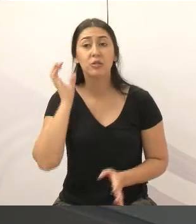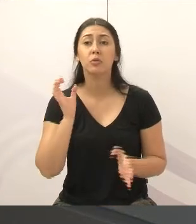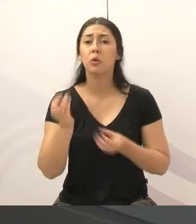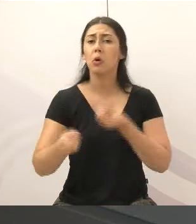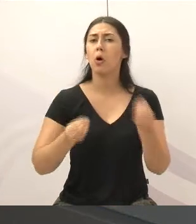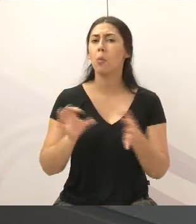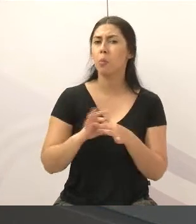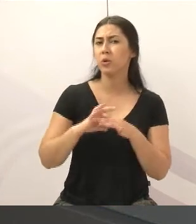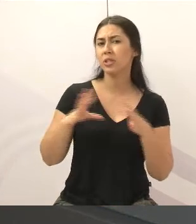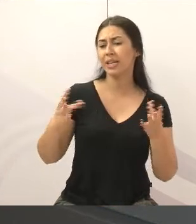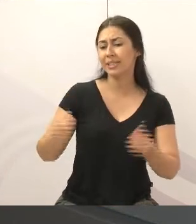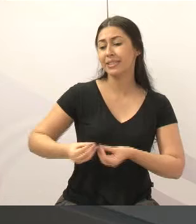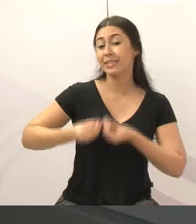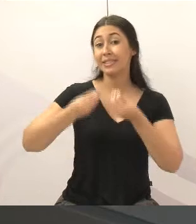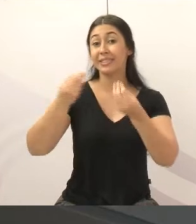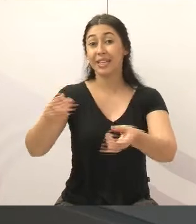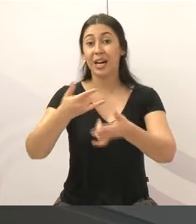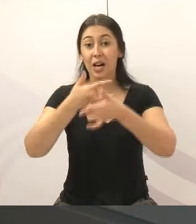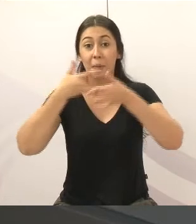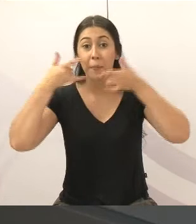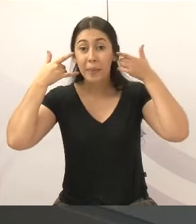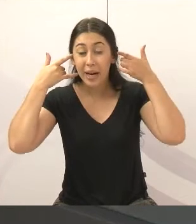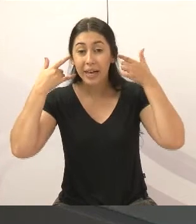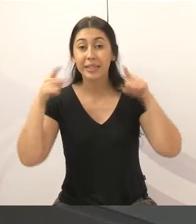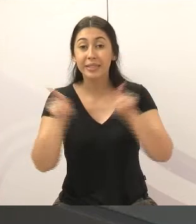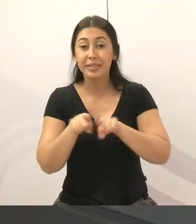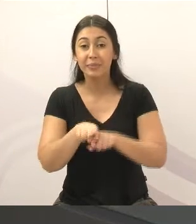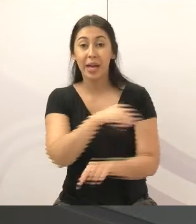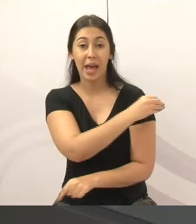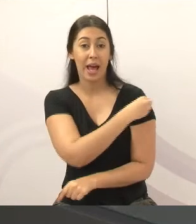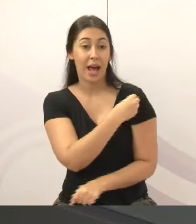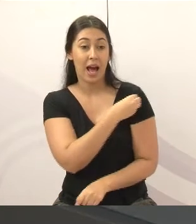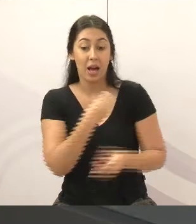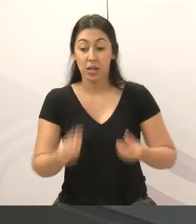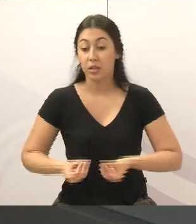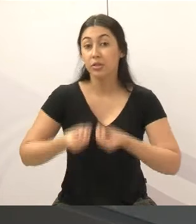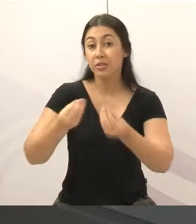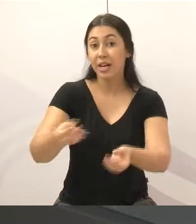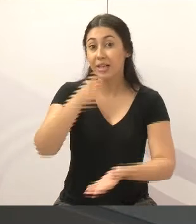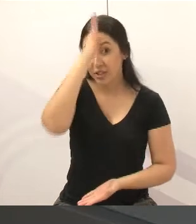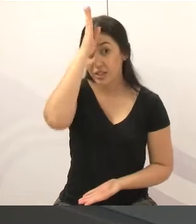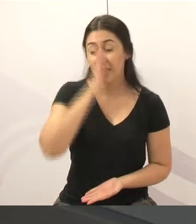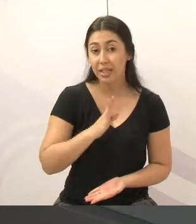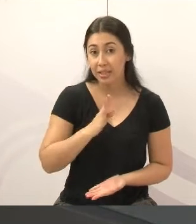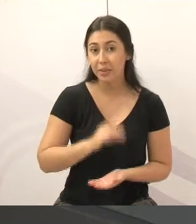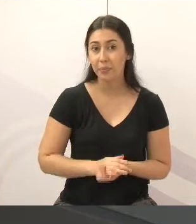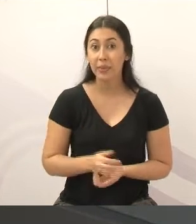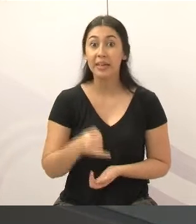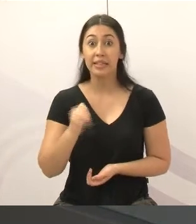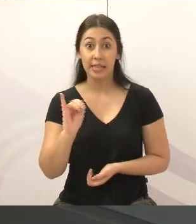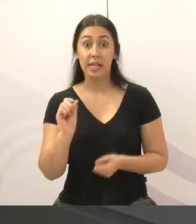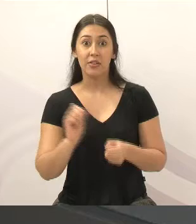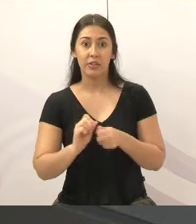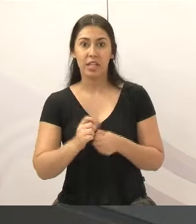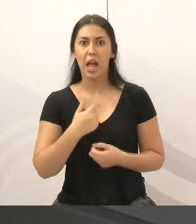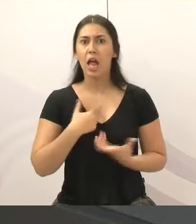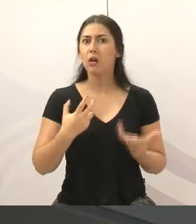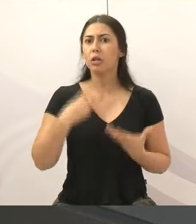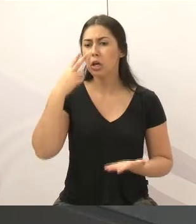fornecer máscaras e álcool em gel para a população gratuitamente? Se fizeram, eu gostaria de ver o